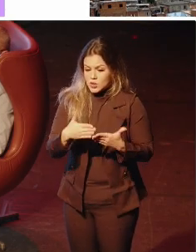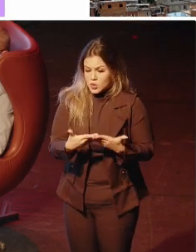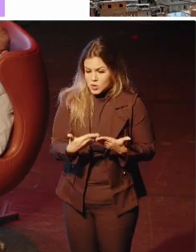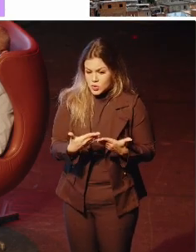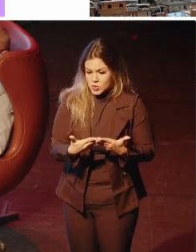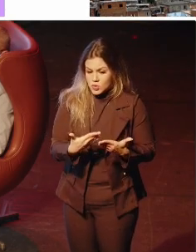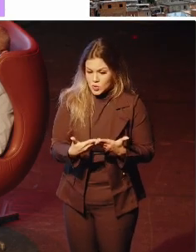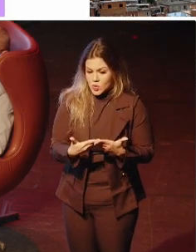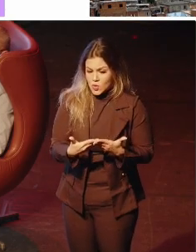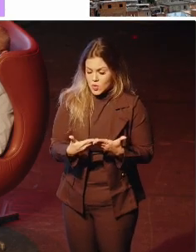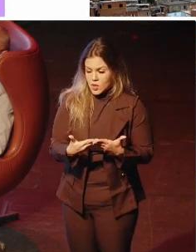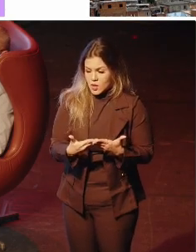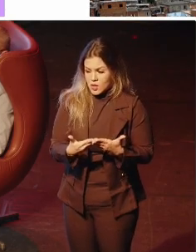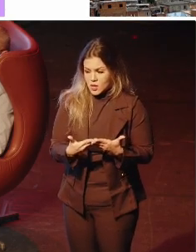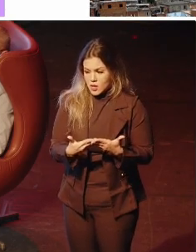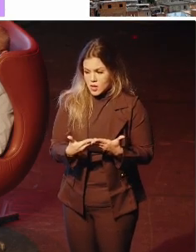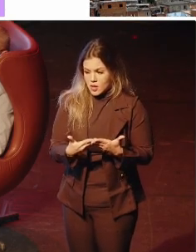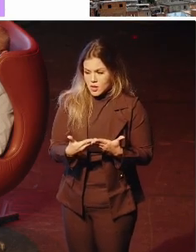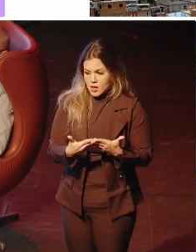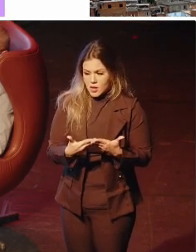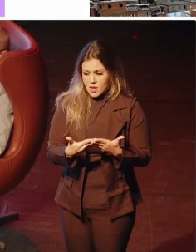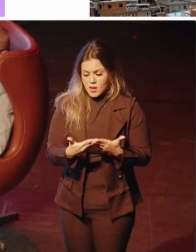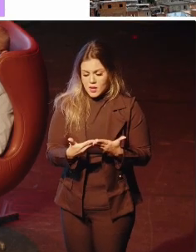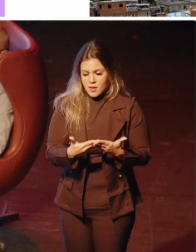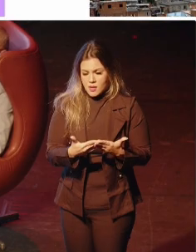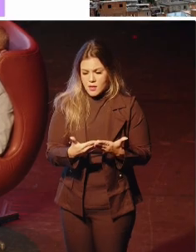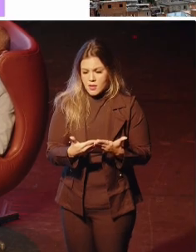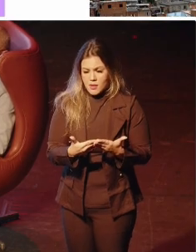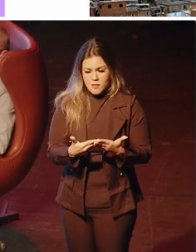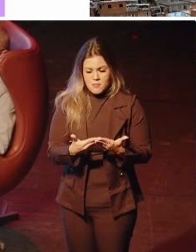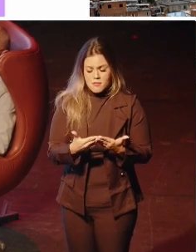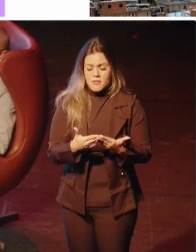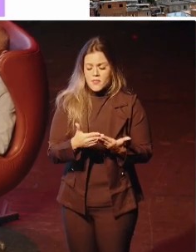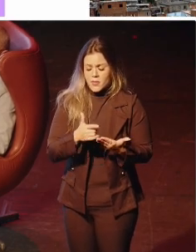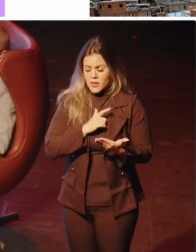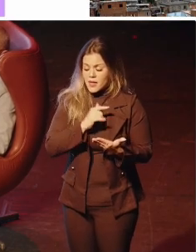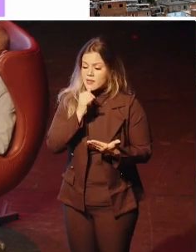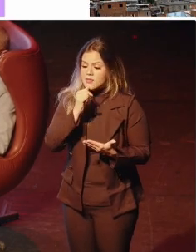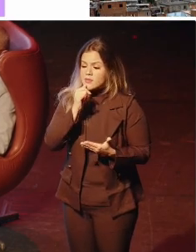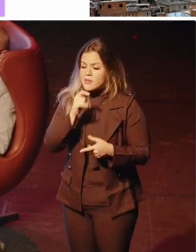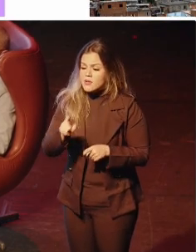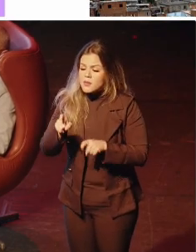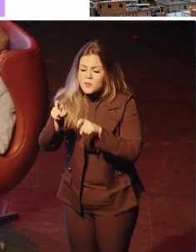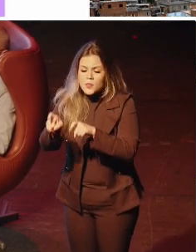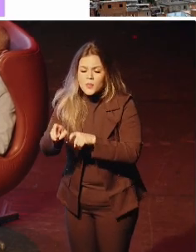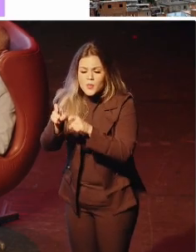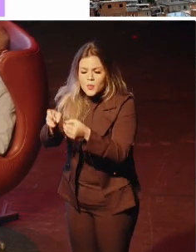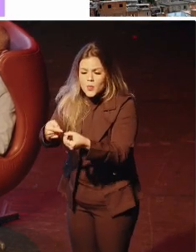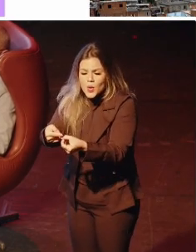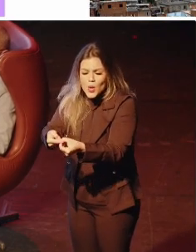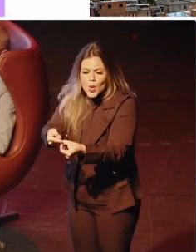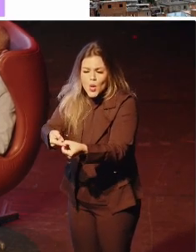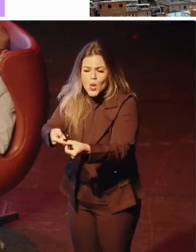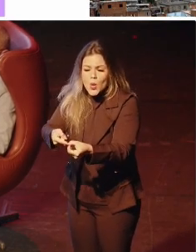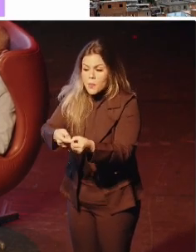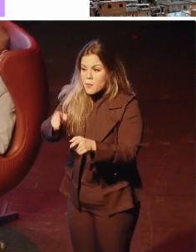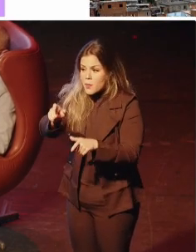anos. A quantidade de analfabetos no interior da região norte, por